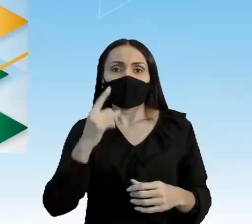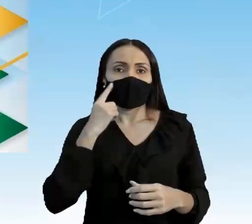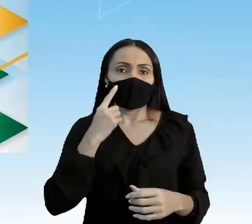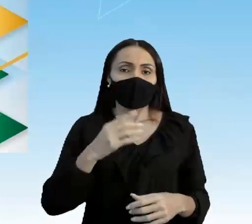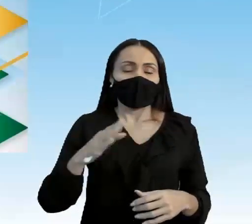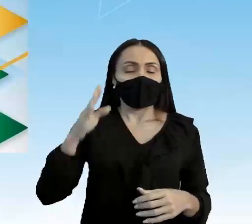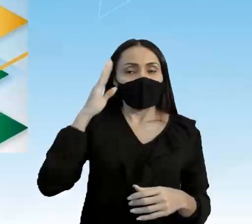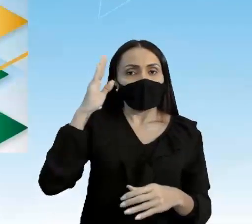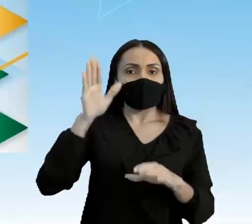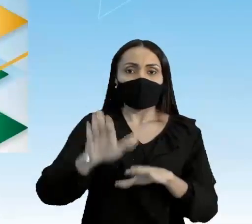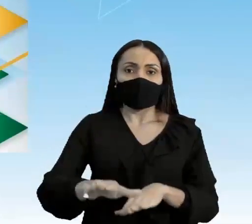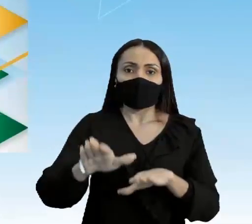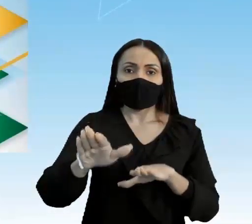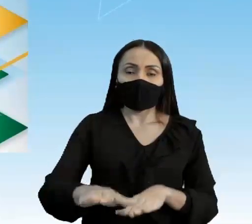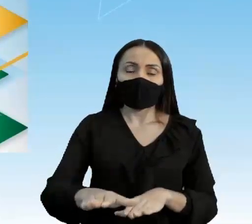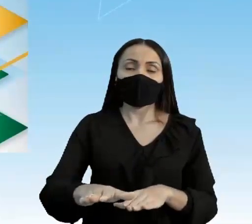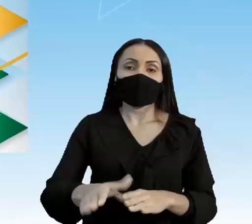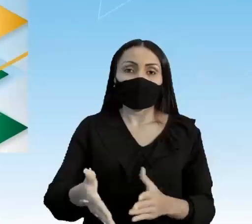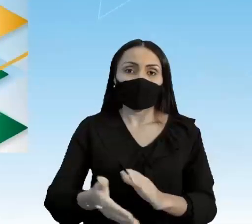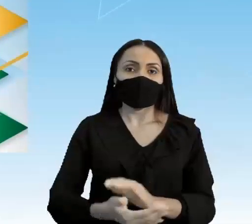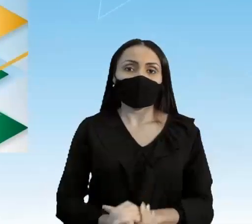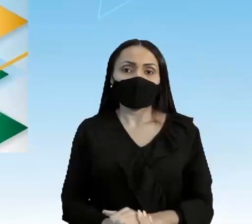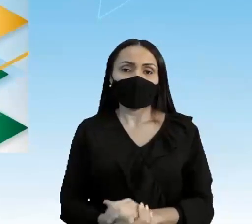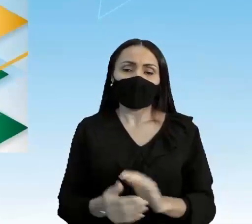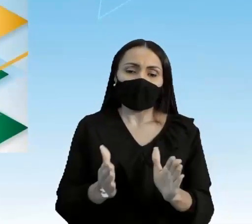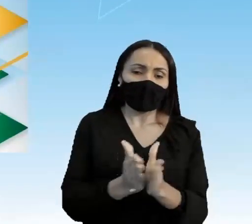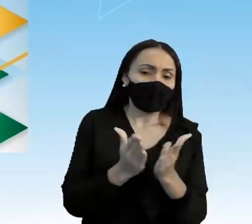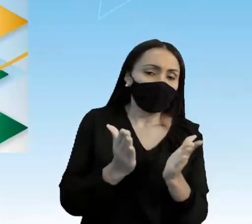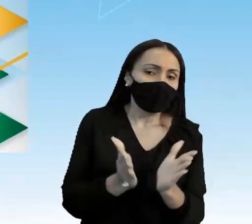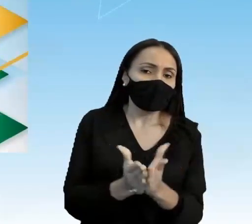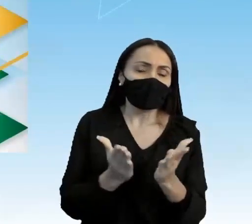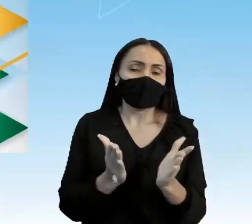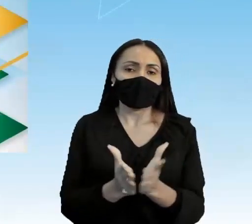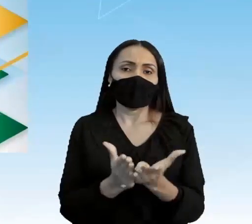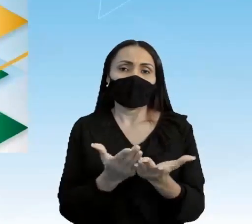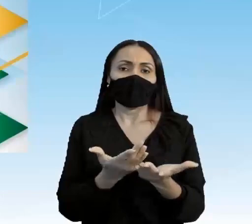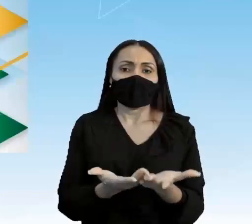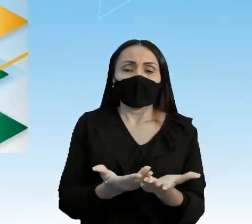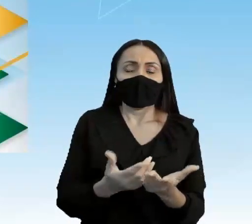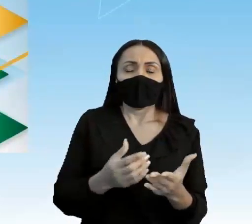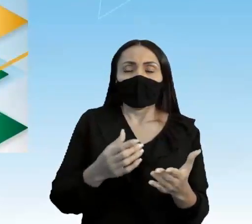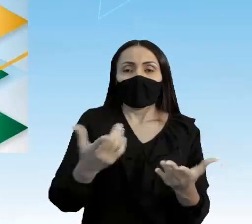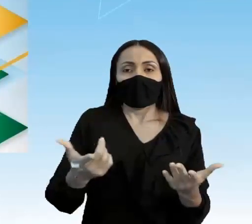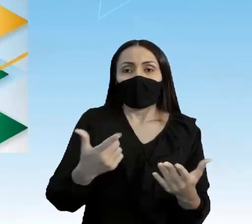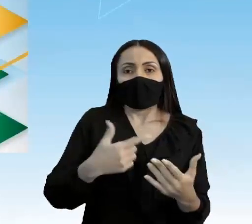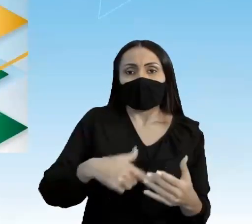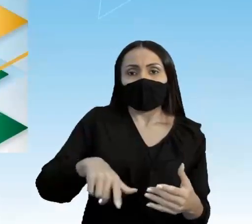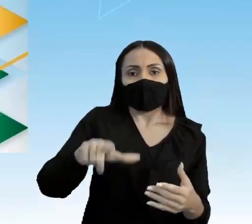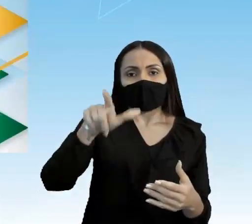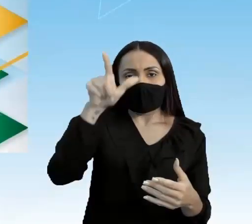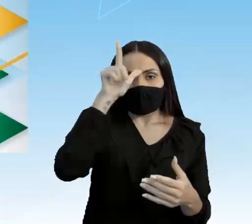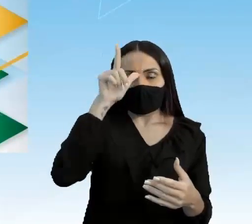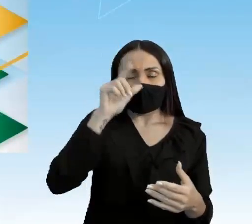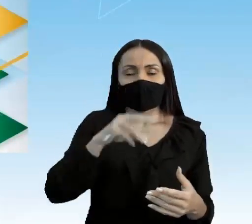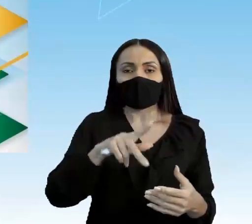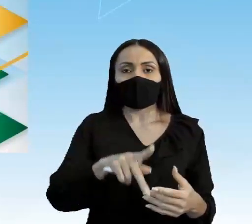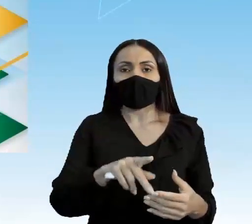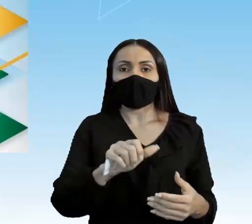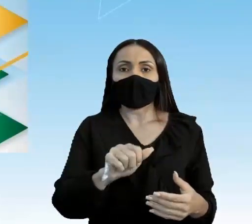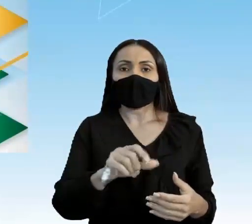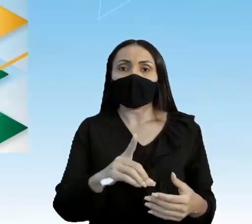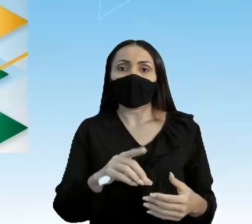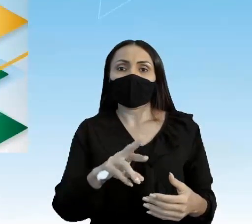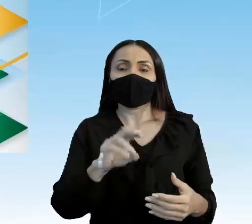exército de camponeses pobres, liderados pelo padre Miguel Hidalgo e